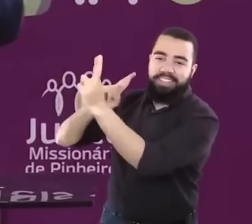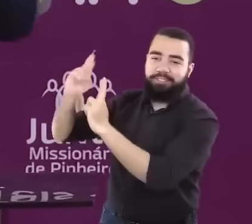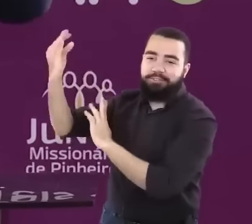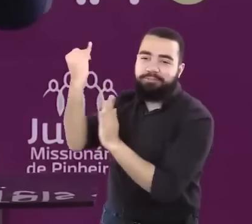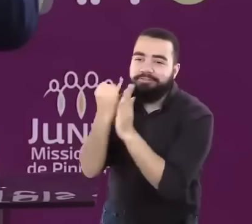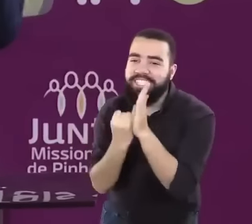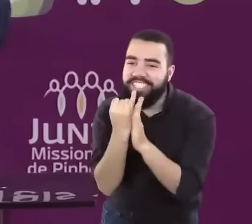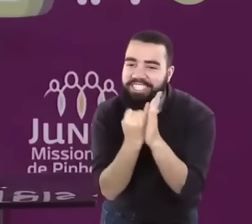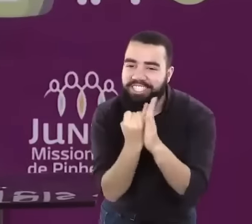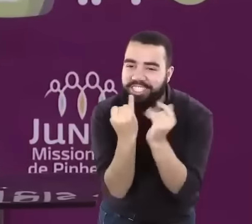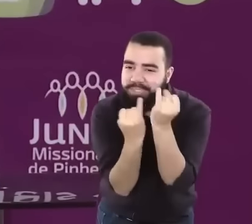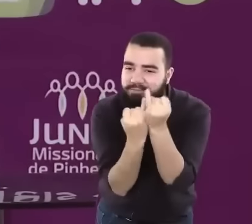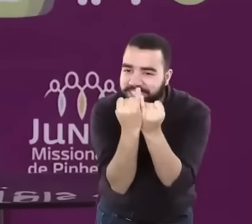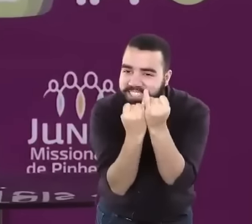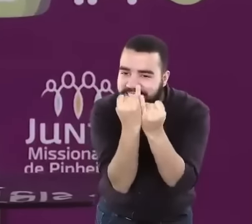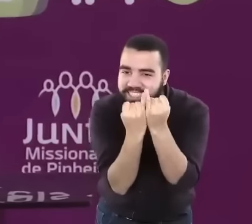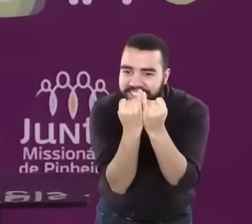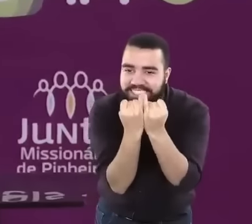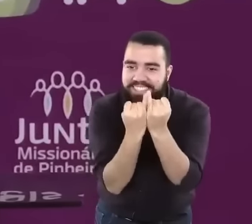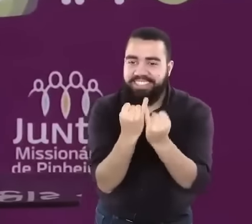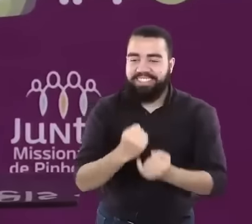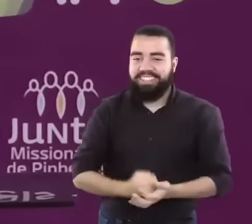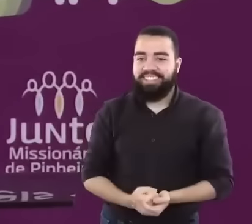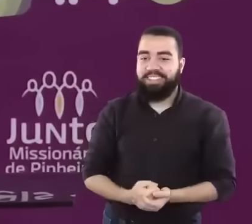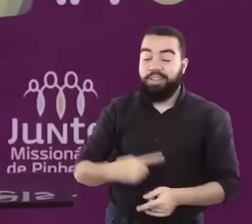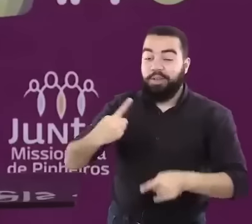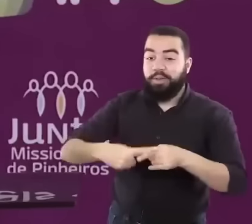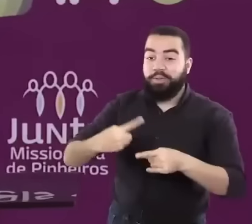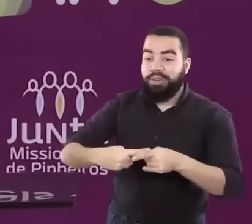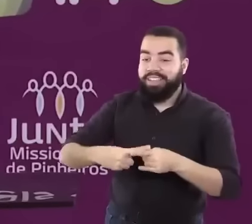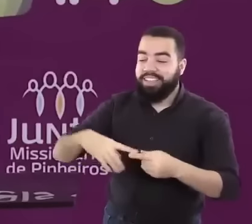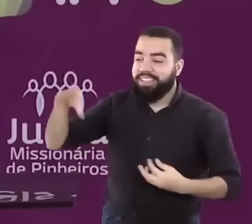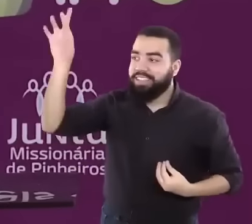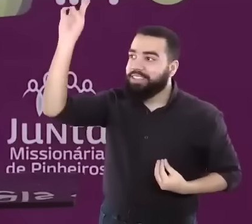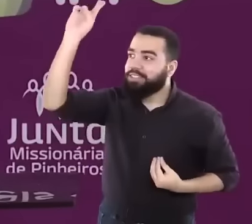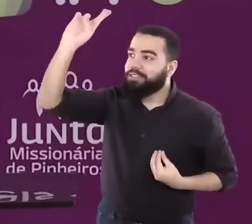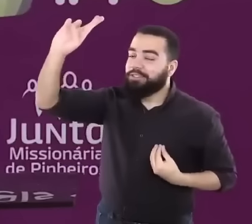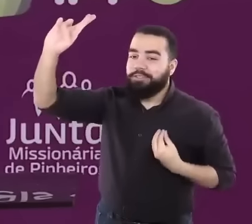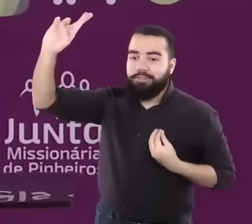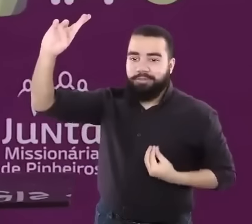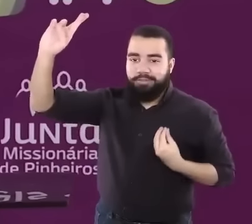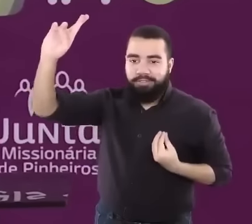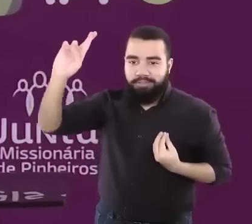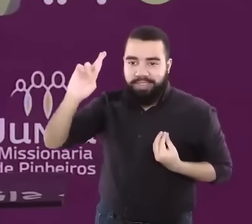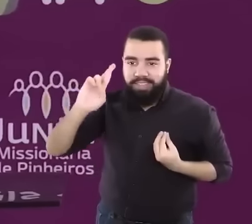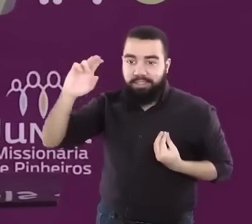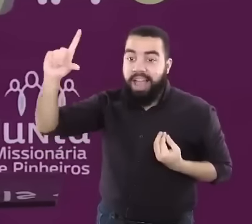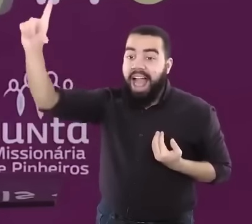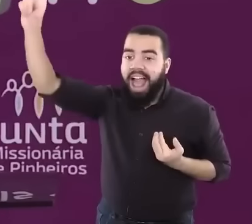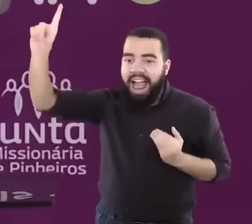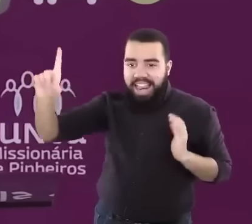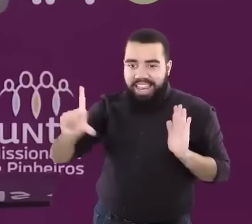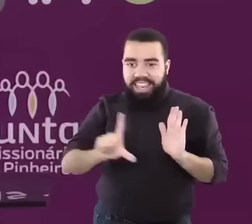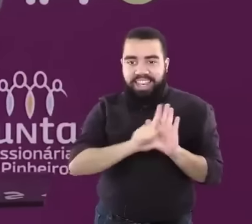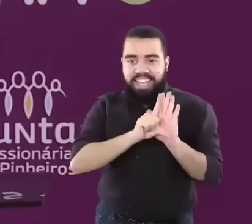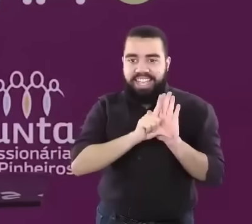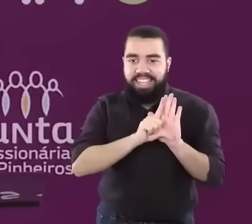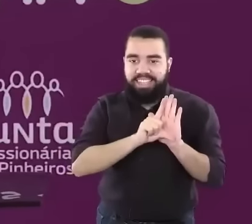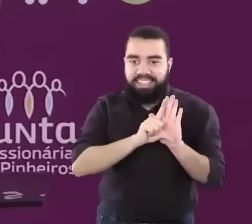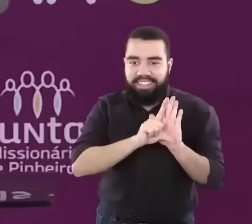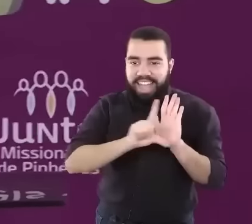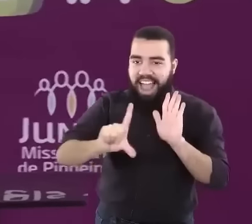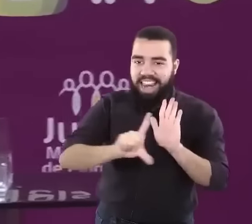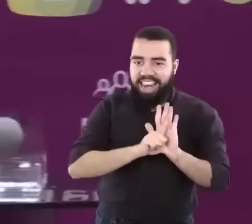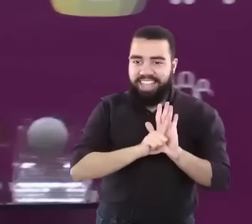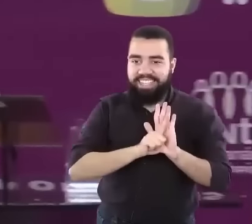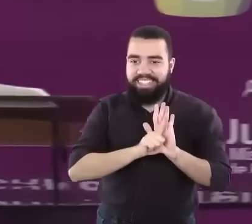coração tem ele a lei do seu Deus os seus passos não vacilão nós temos o